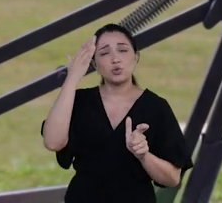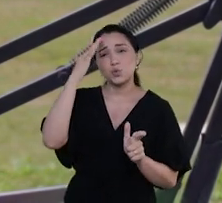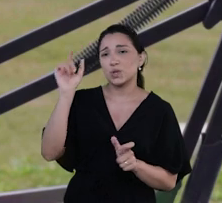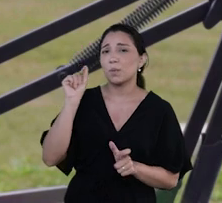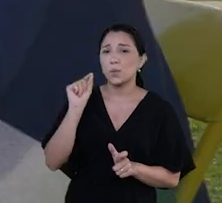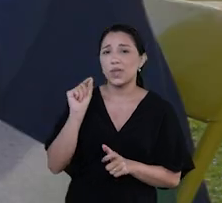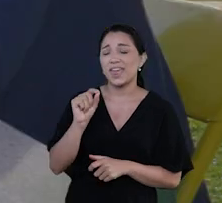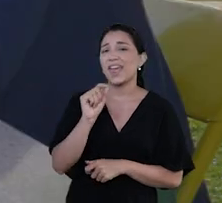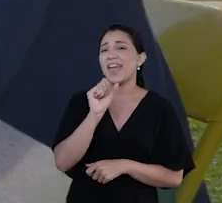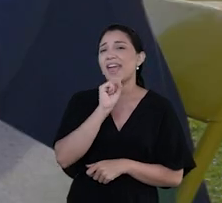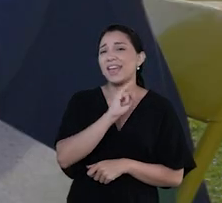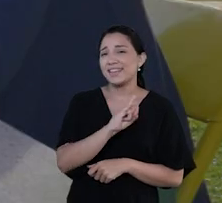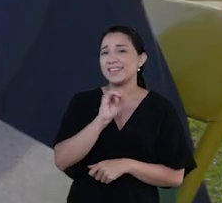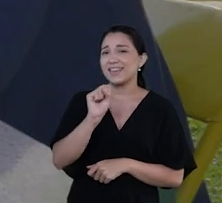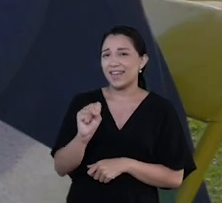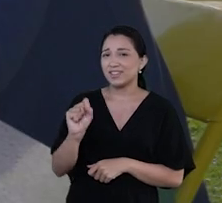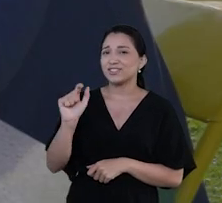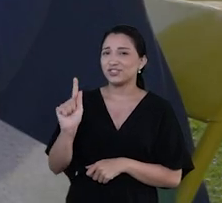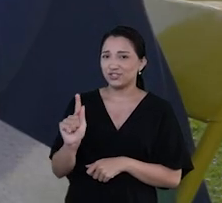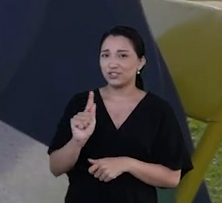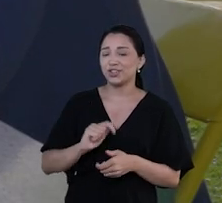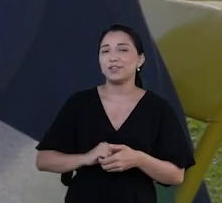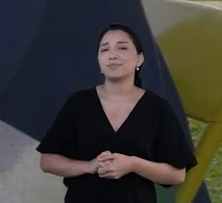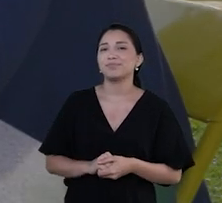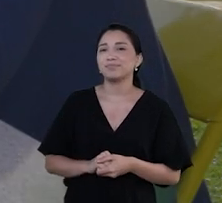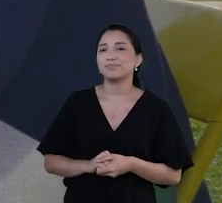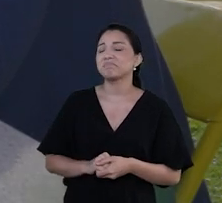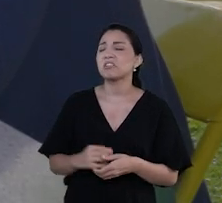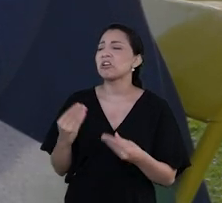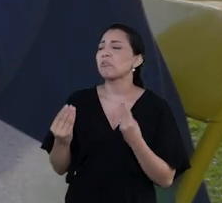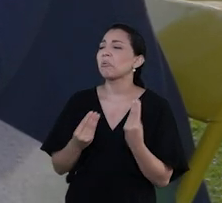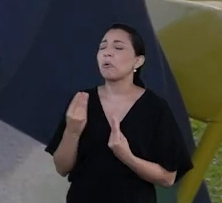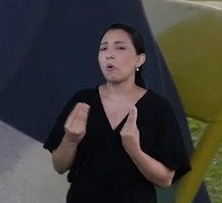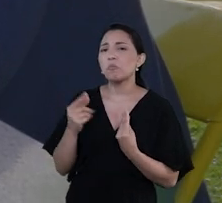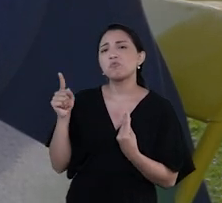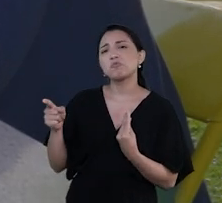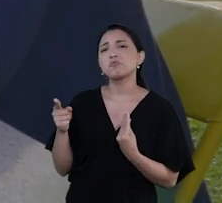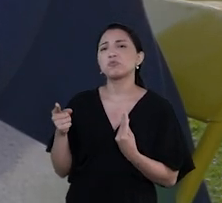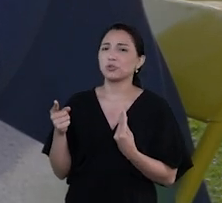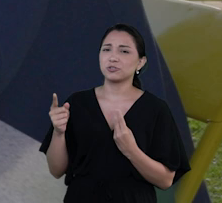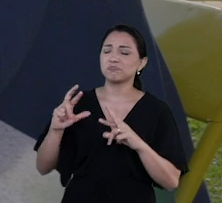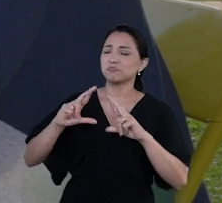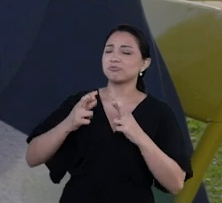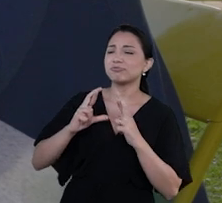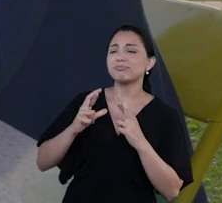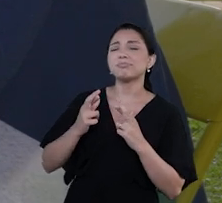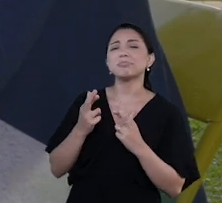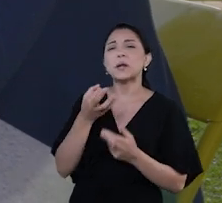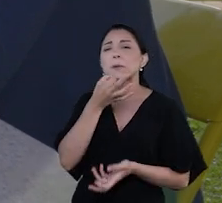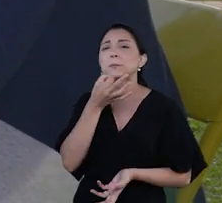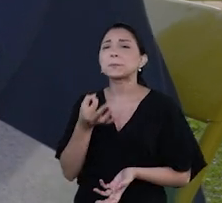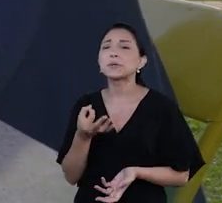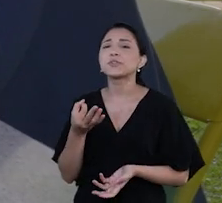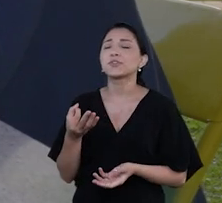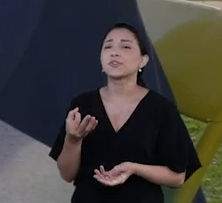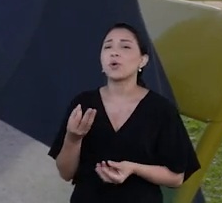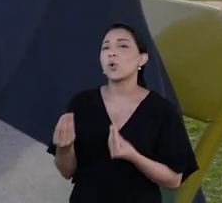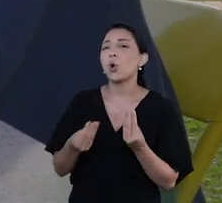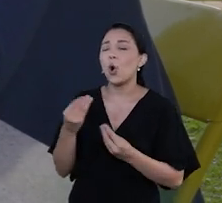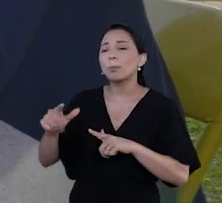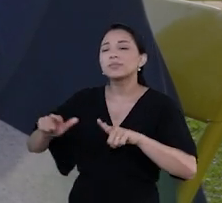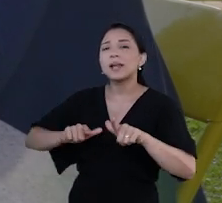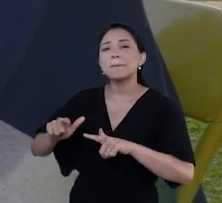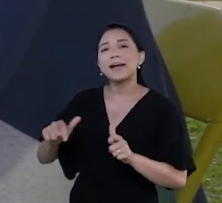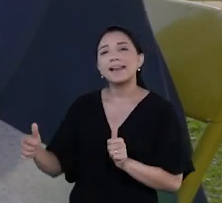e como sustentabilidade isg de uma maneira bem básica e abrangente vem sendo trabalhada de eh junto